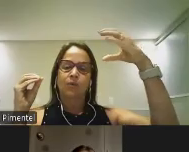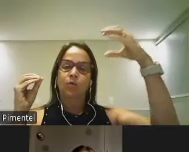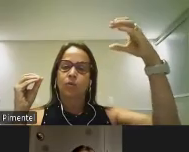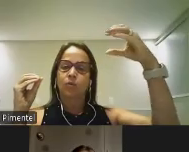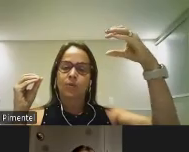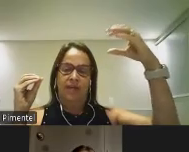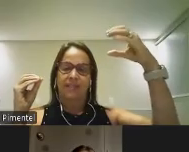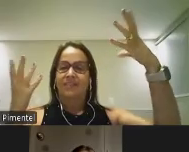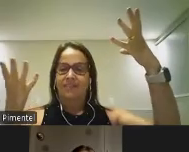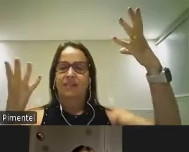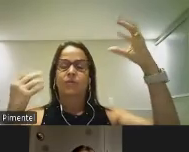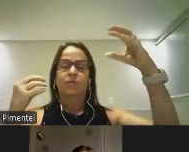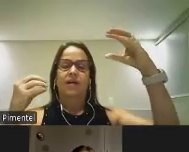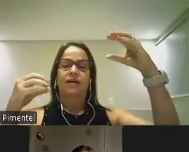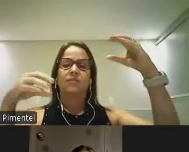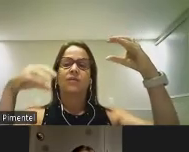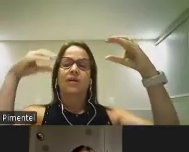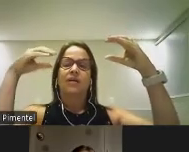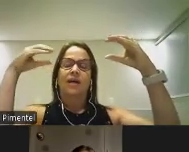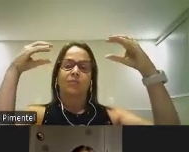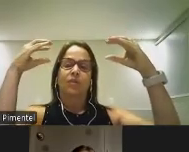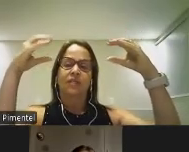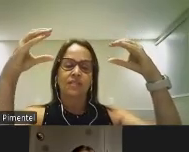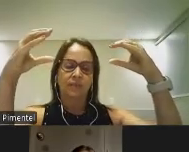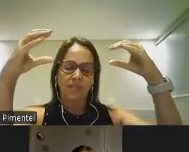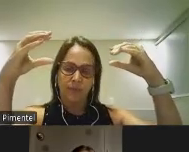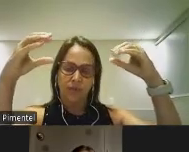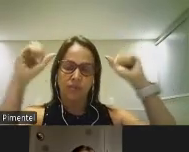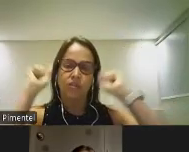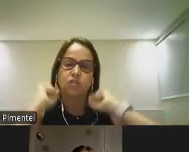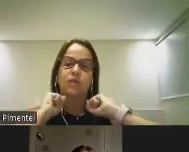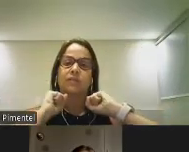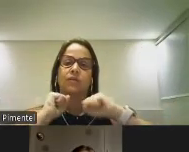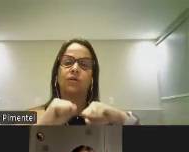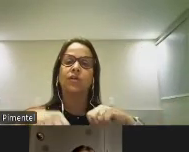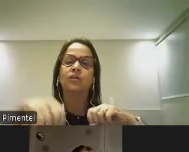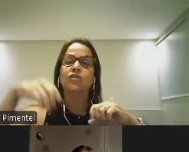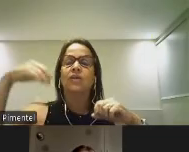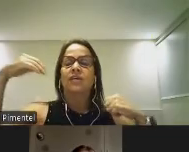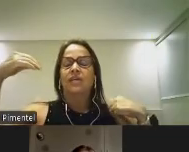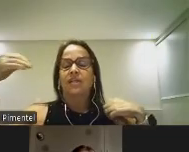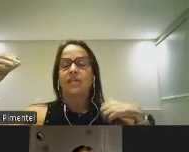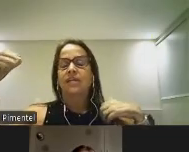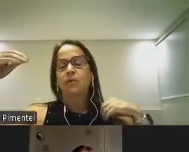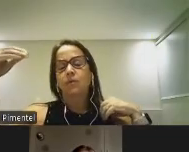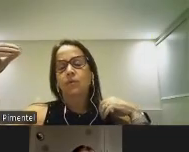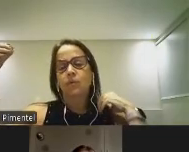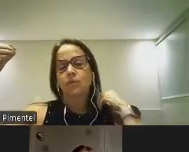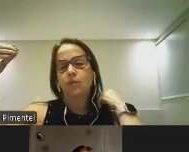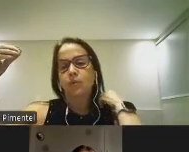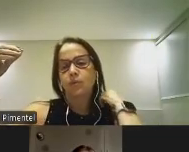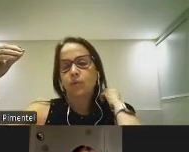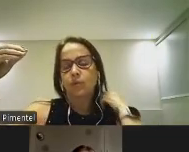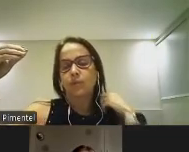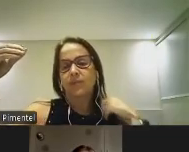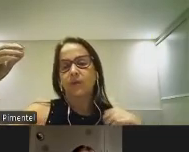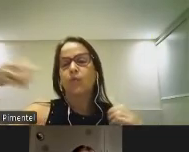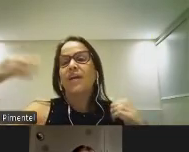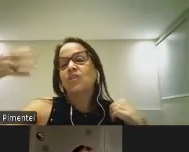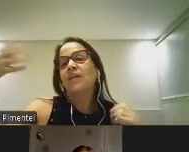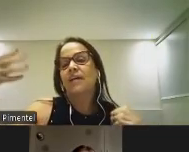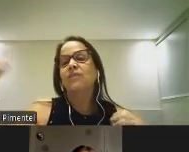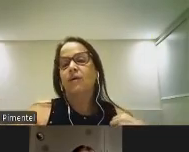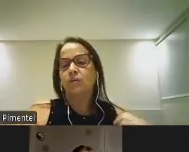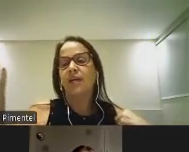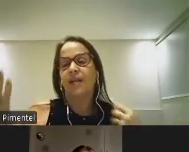de o uso, a adesão, no caso, a mudança nos episódios respiratórios e